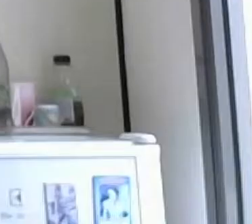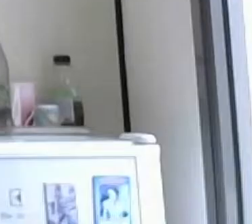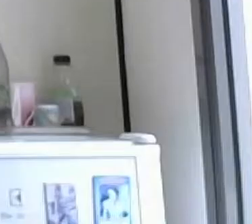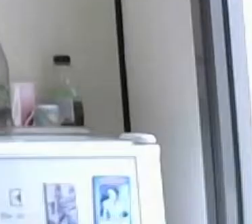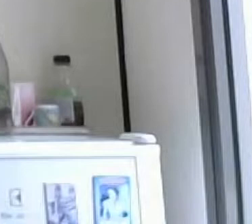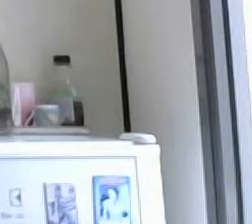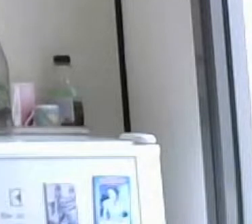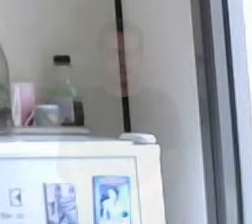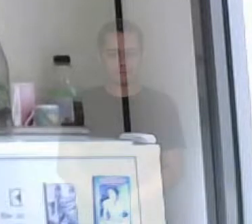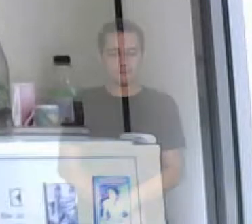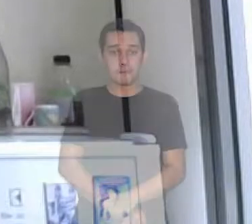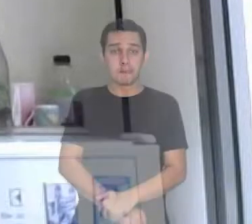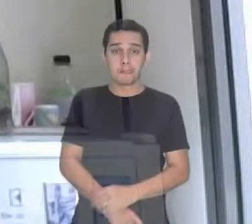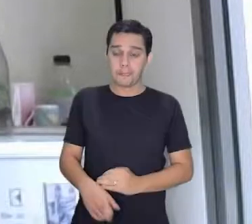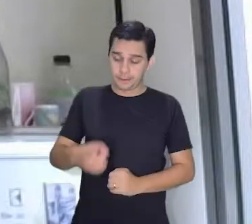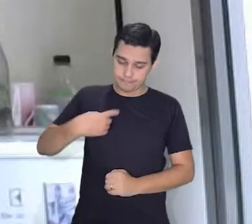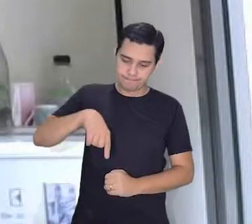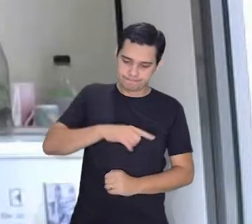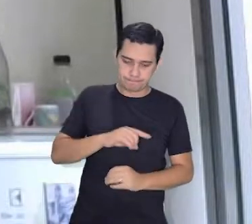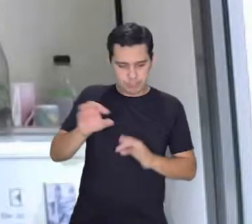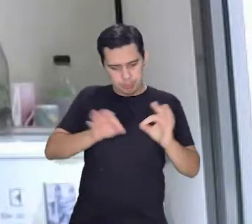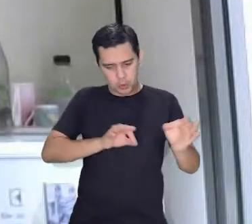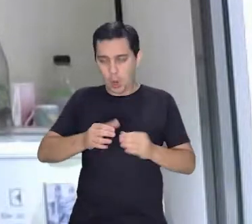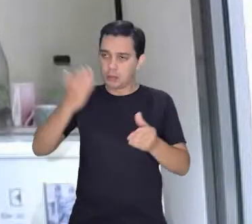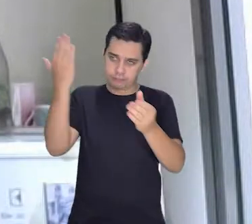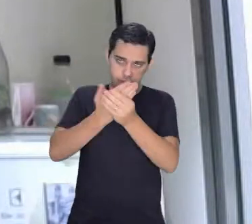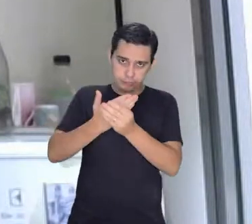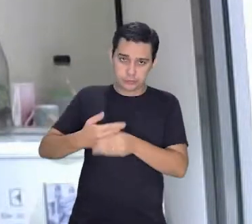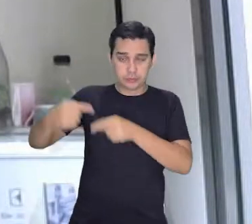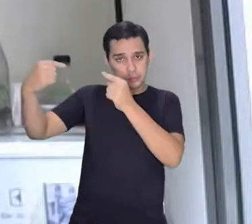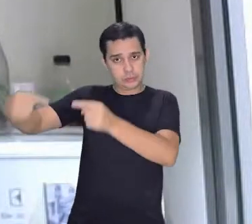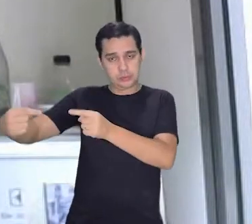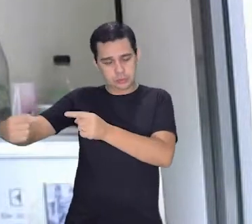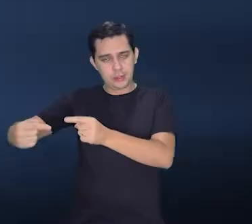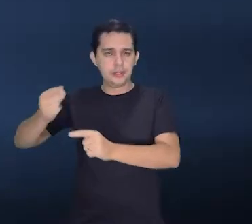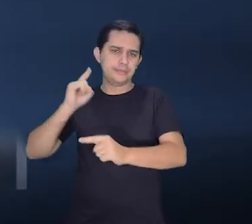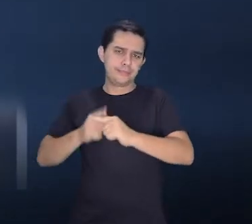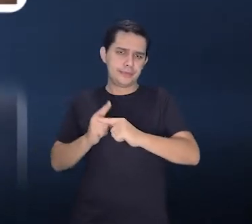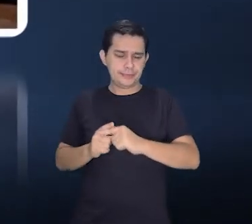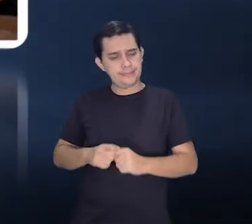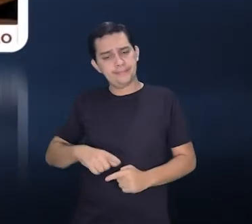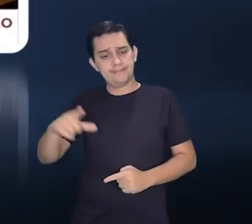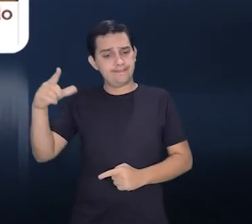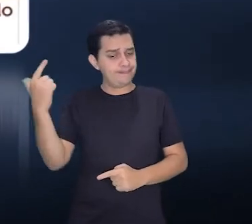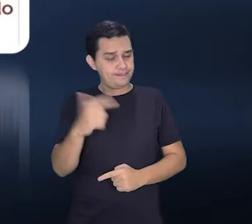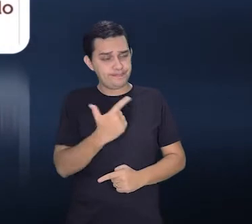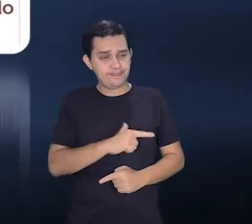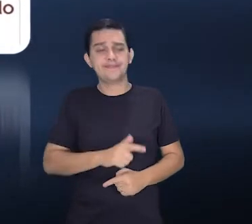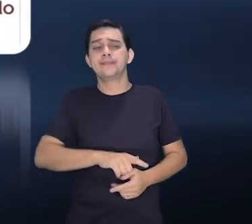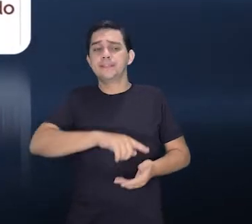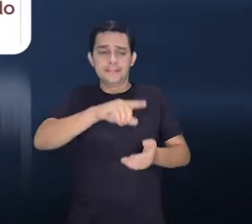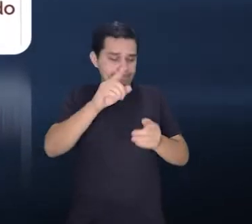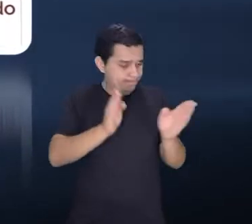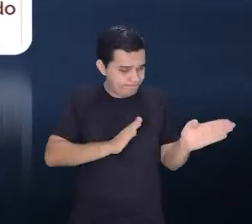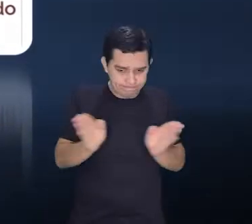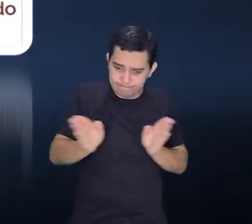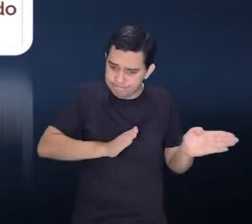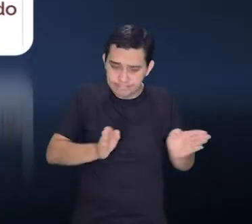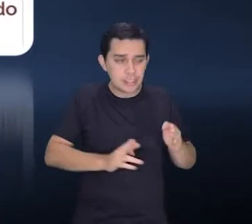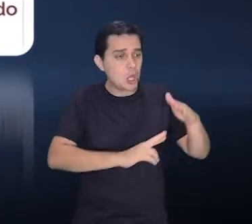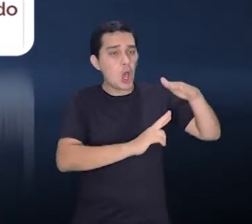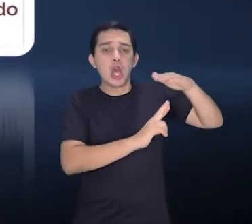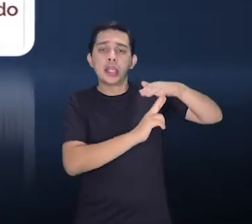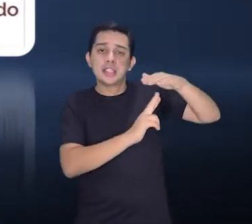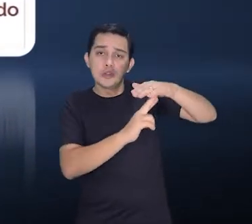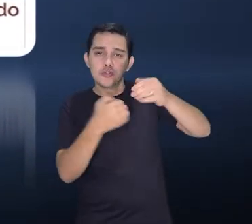A gente ajuizou essa ação em razão, né, da falta de acessibilidade nessas estações